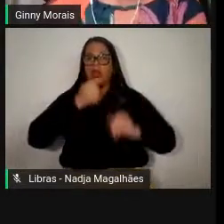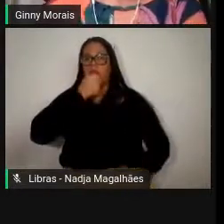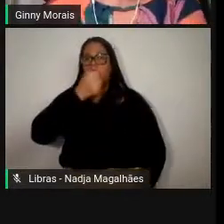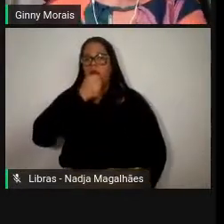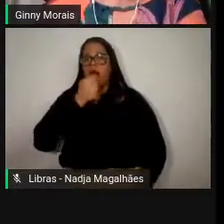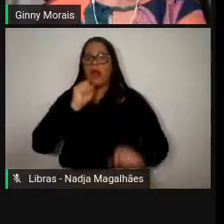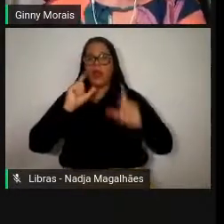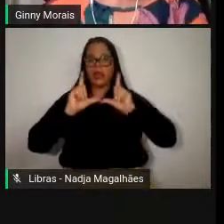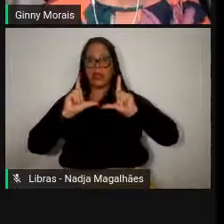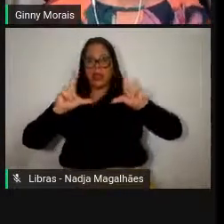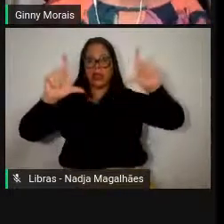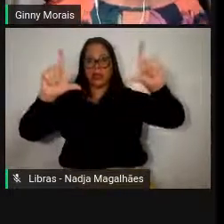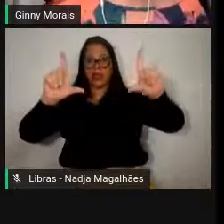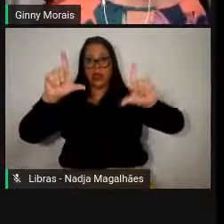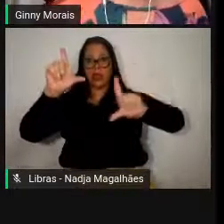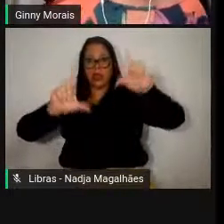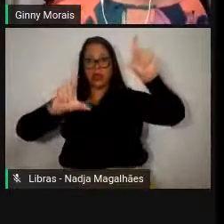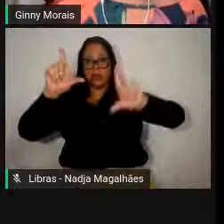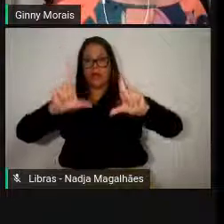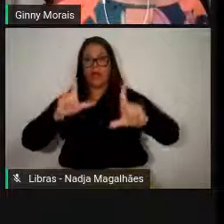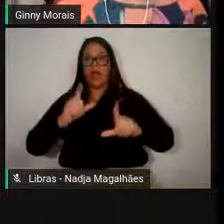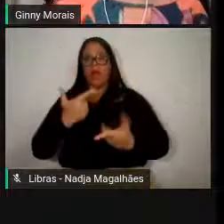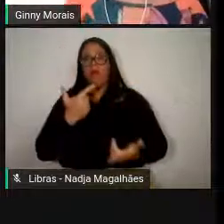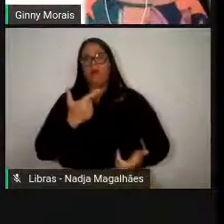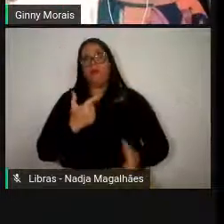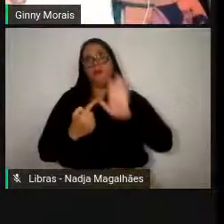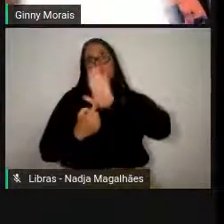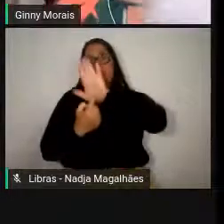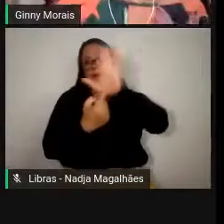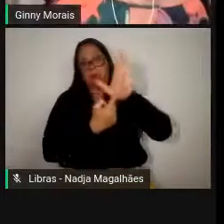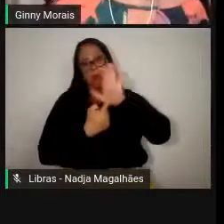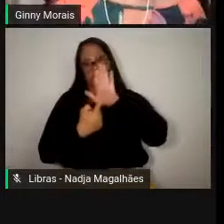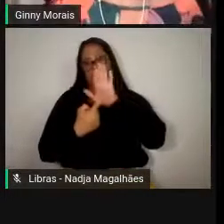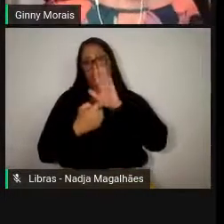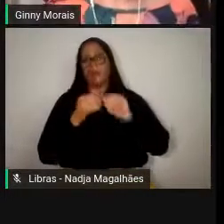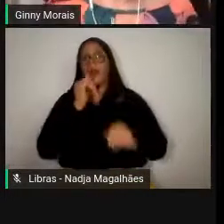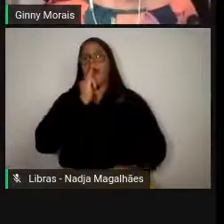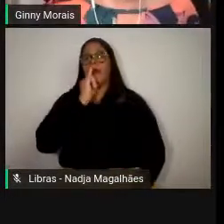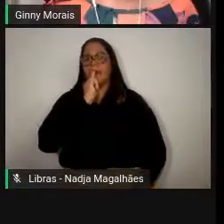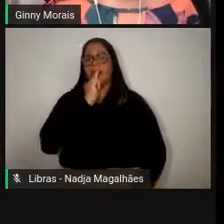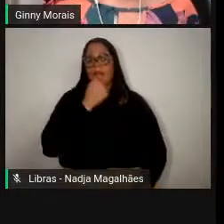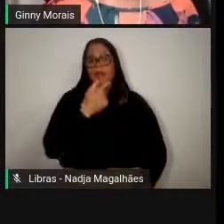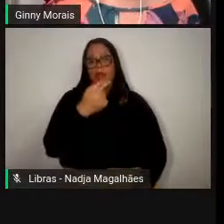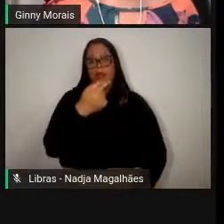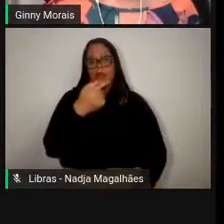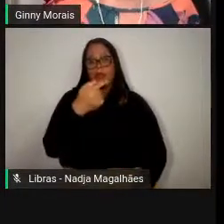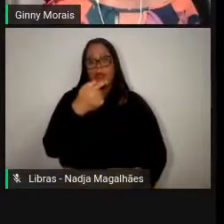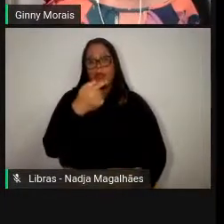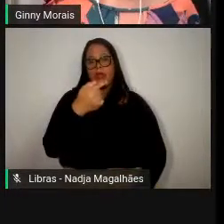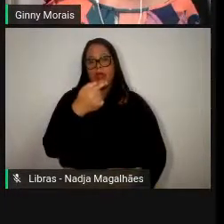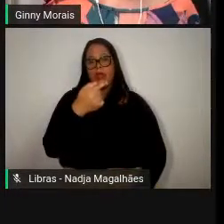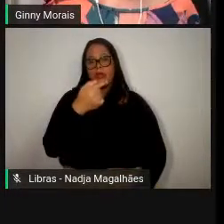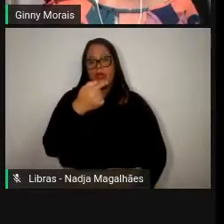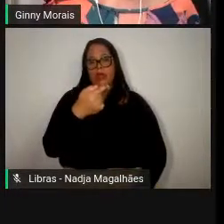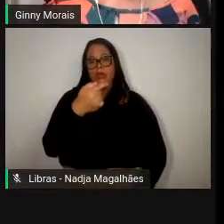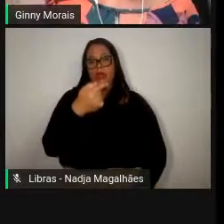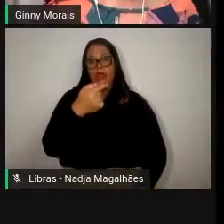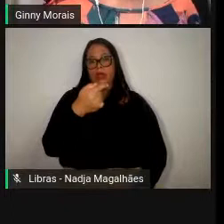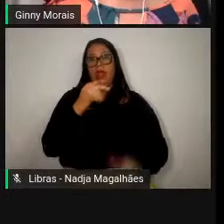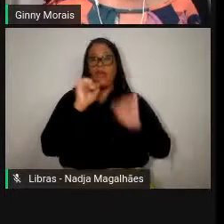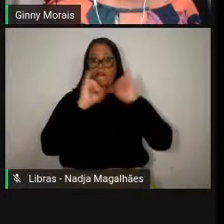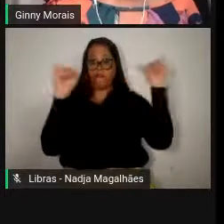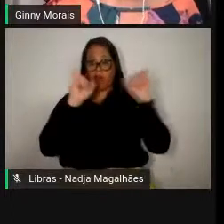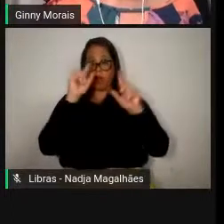tela. E aí eu queria dar uns exemplos para vocês. Por exemplo, aqui nos dados que são dados